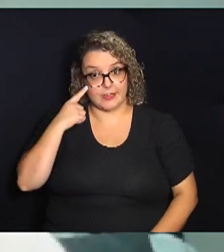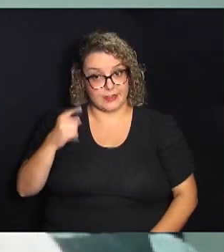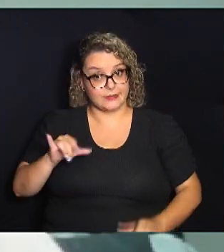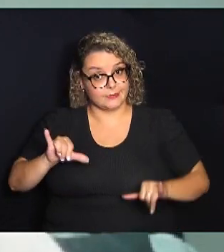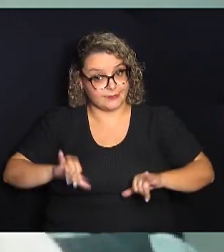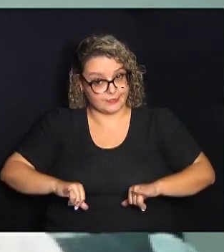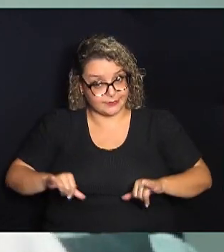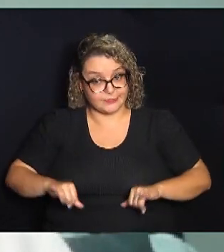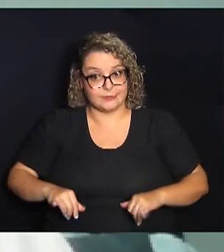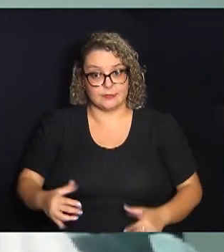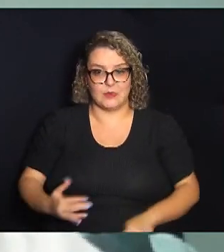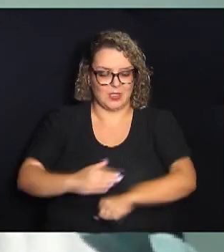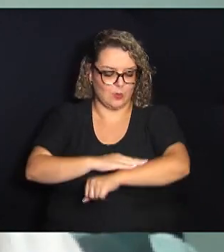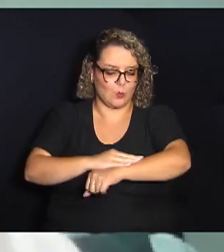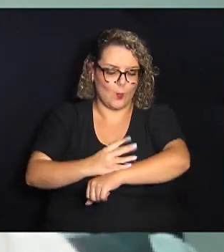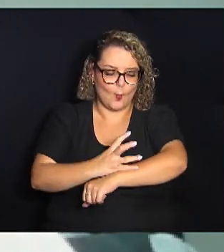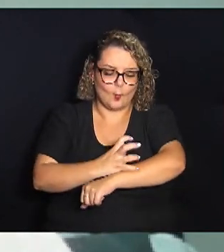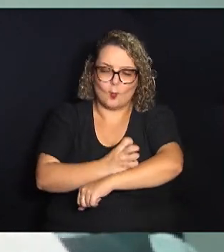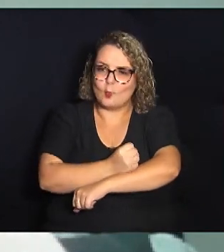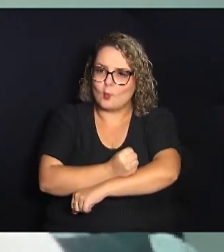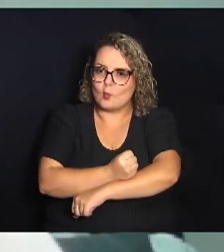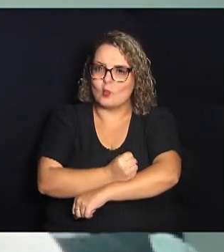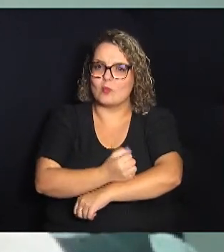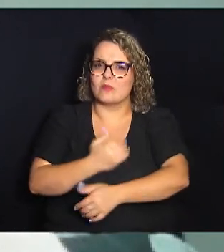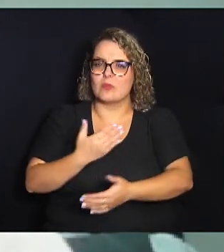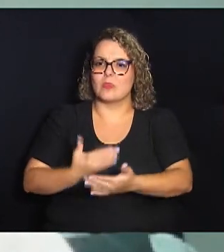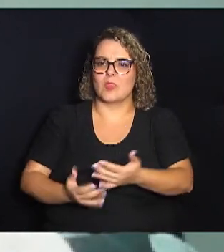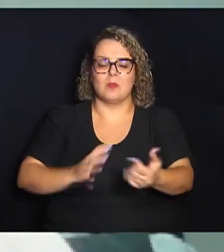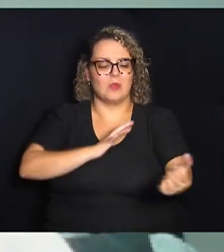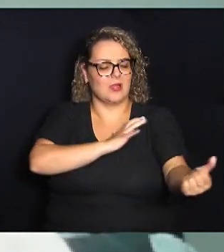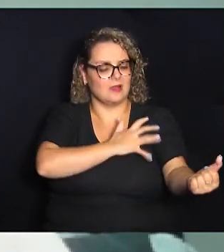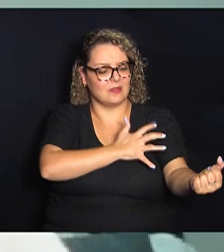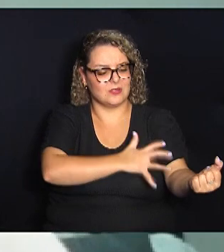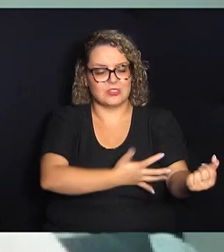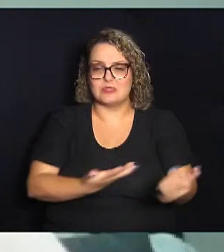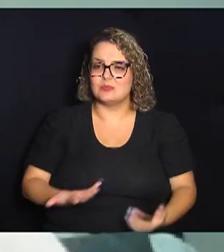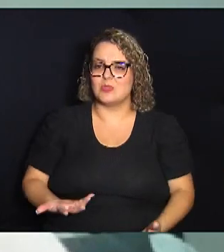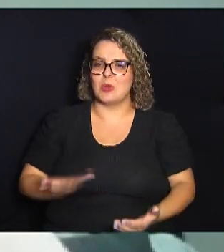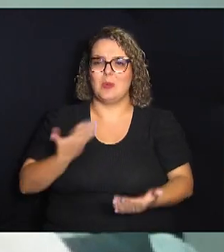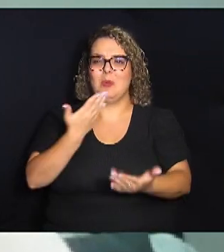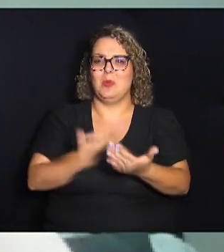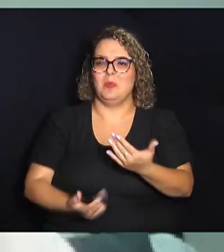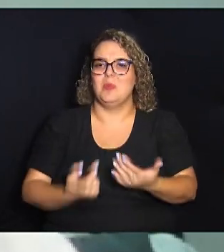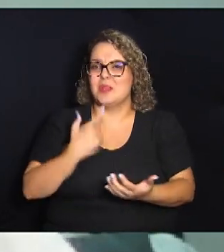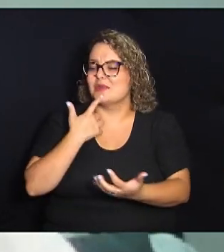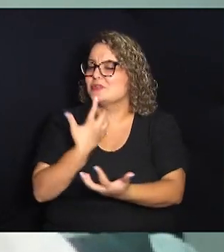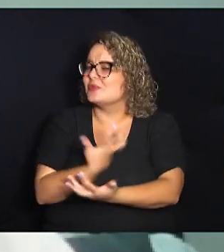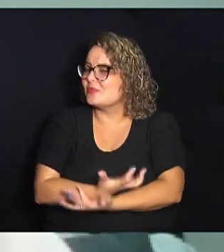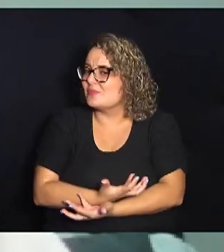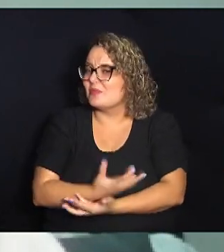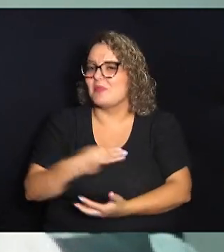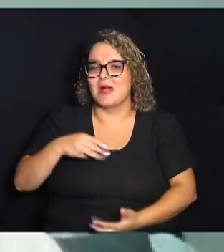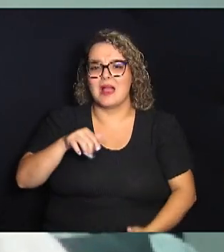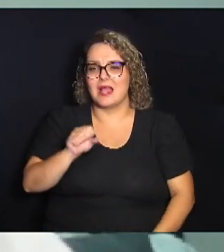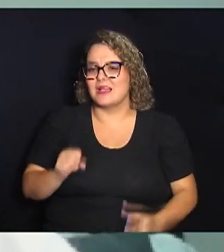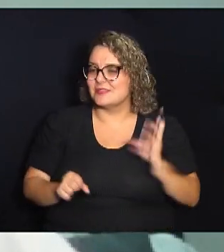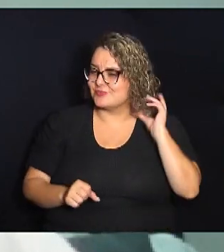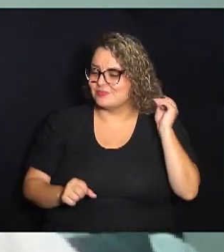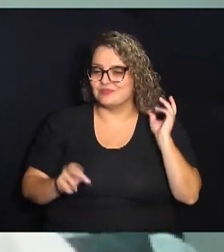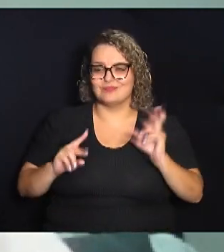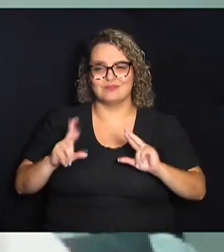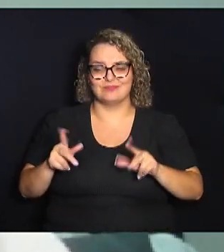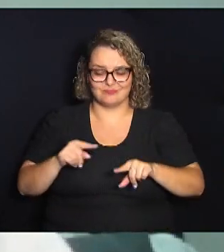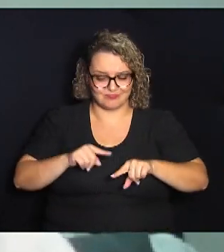a pele seca, perda de massa muscular, perda de massa óssea, o cabelo diferente, a